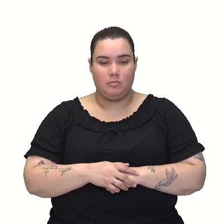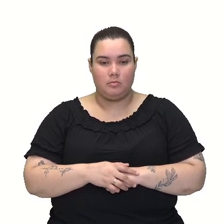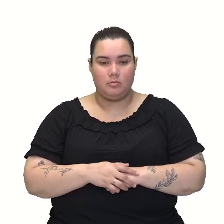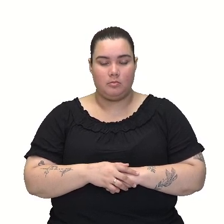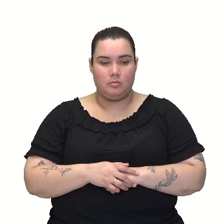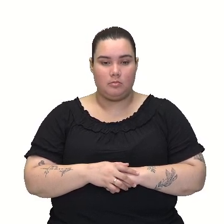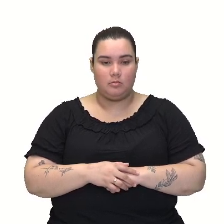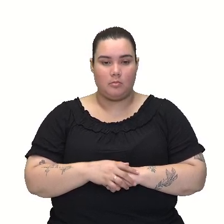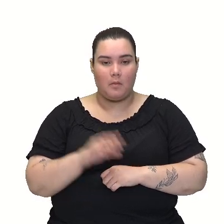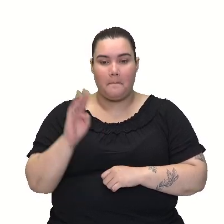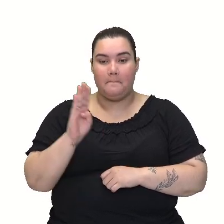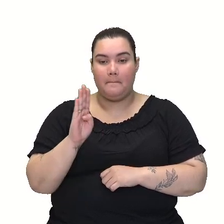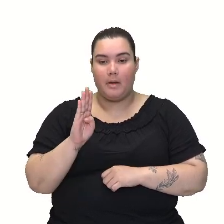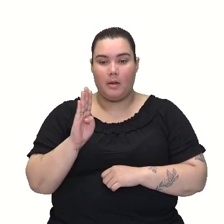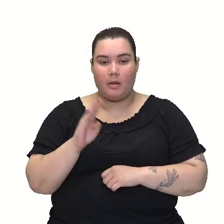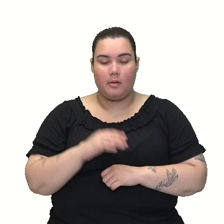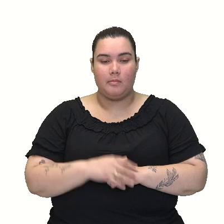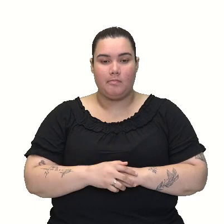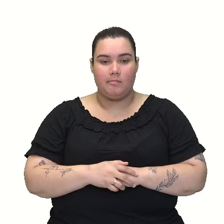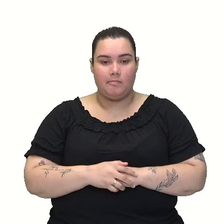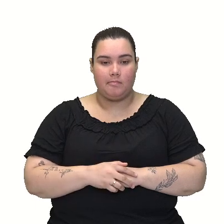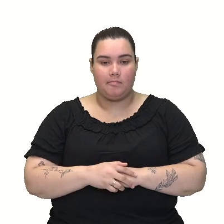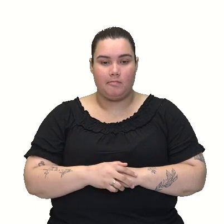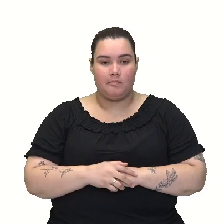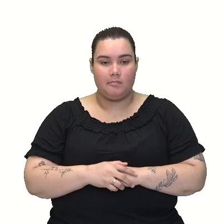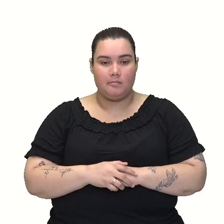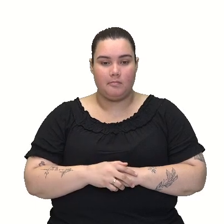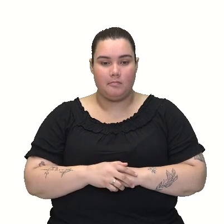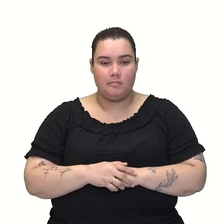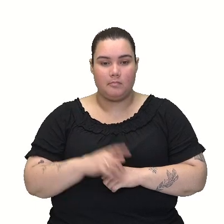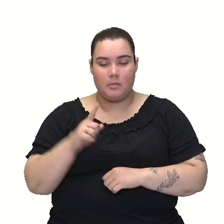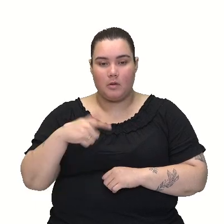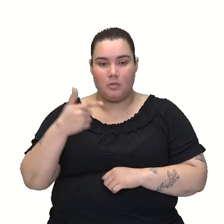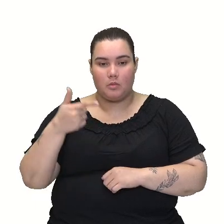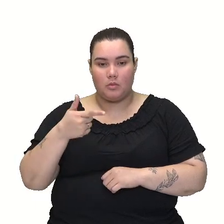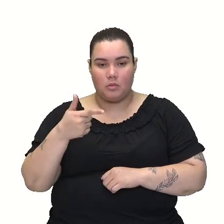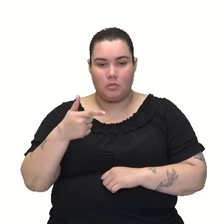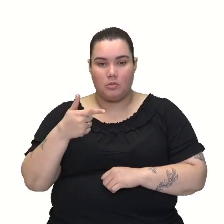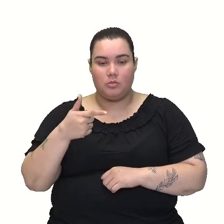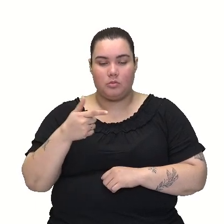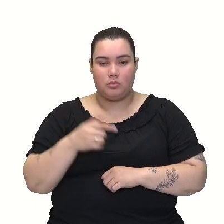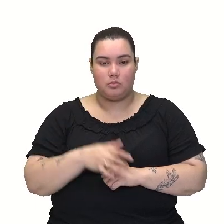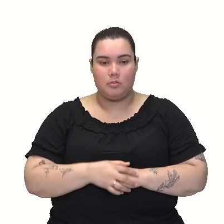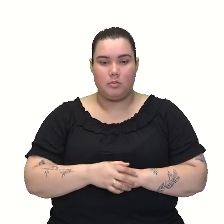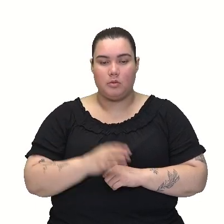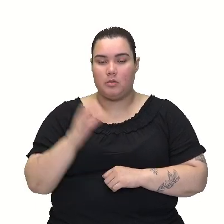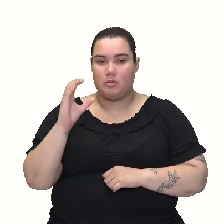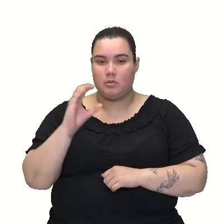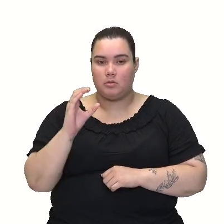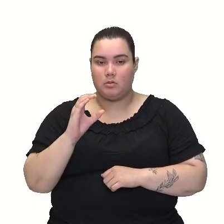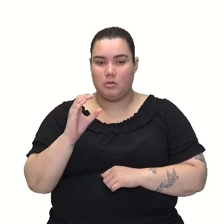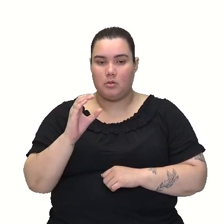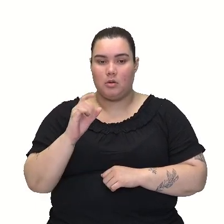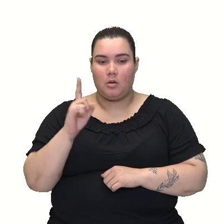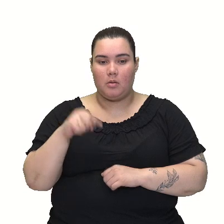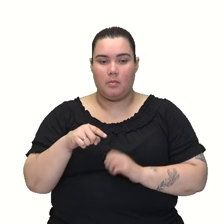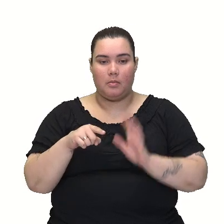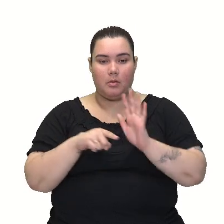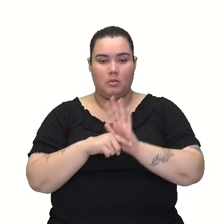Quem é o coeficiente B? O coeficiente B é 2 e o coeficiente C, menos